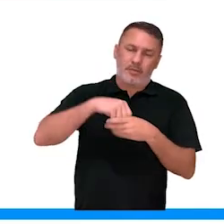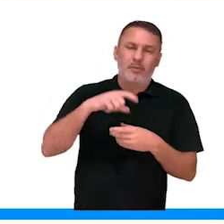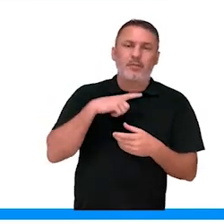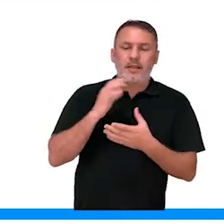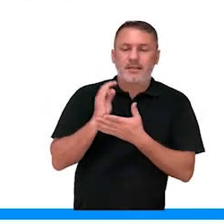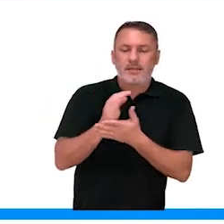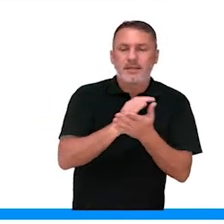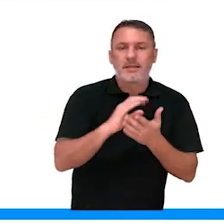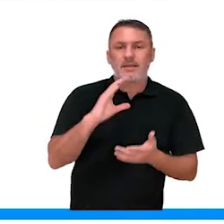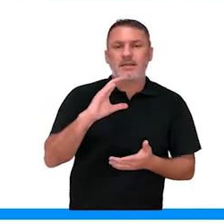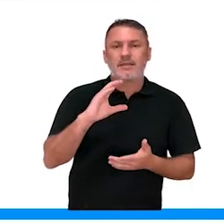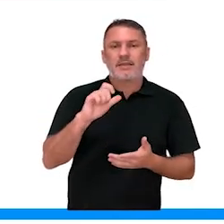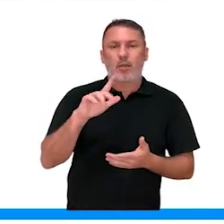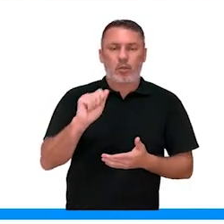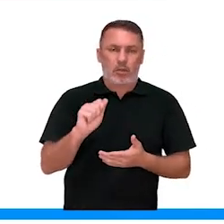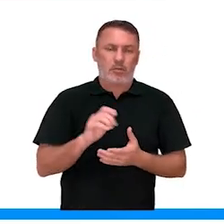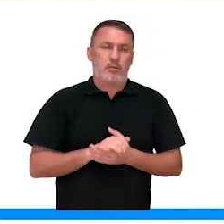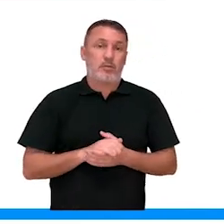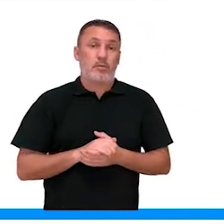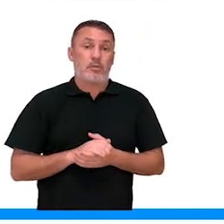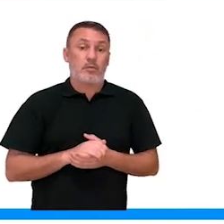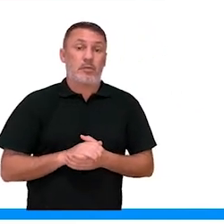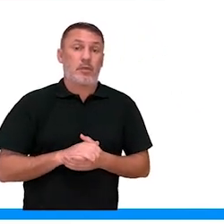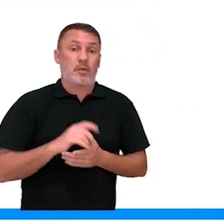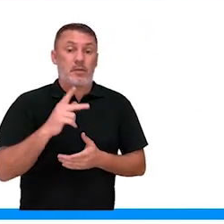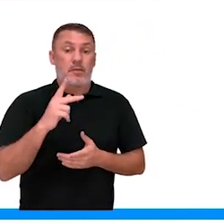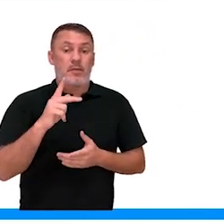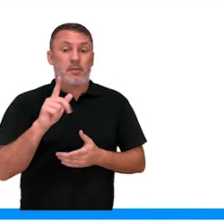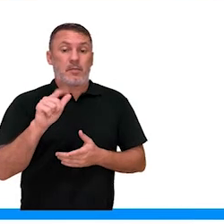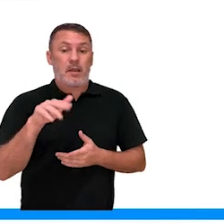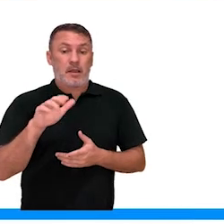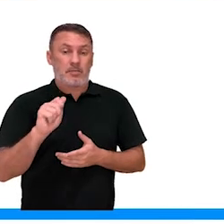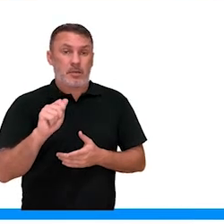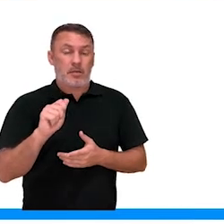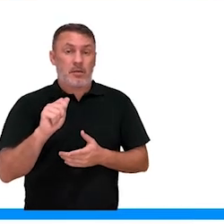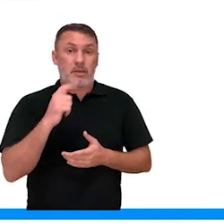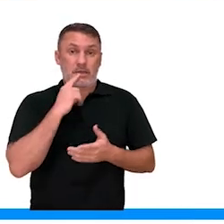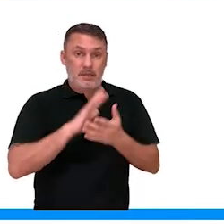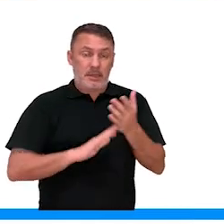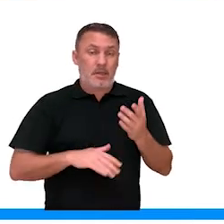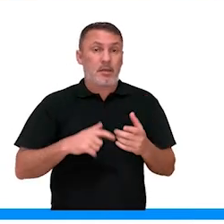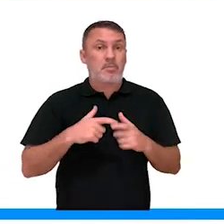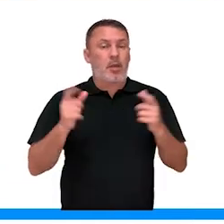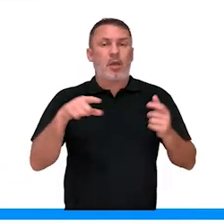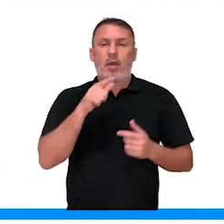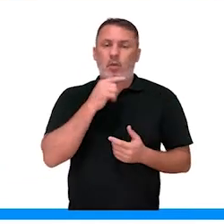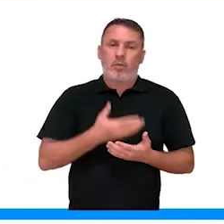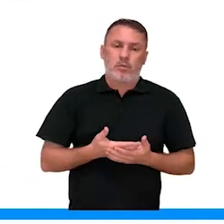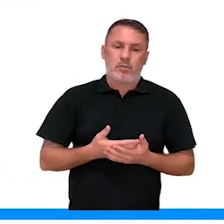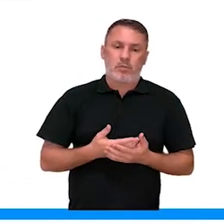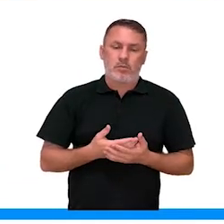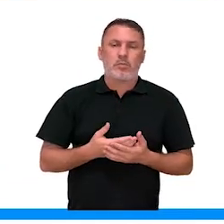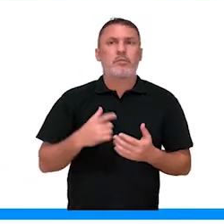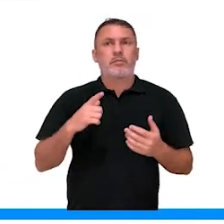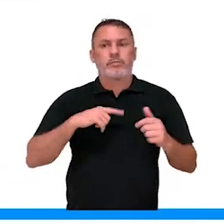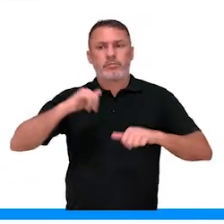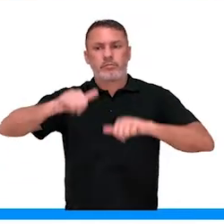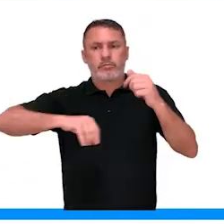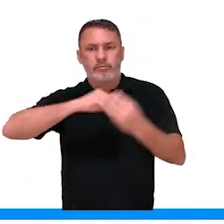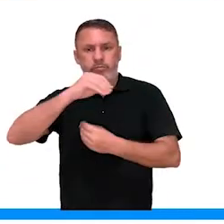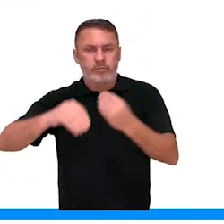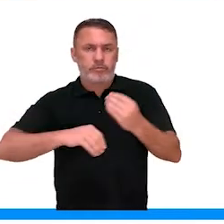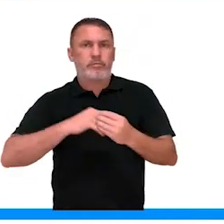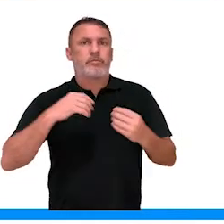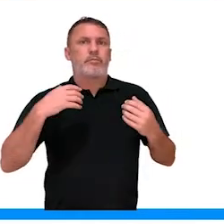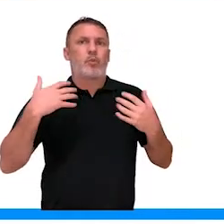são as células. O plasma dele é constituído em maior parte por água e muitas substâncias estão ali